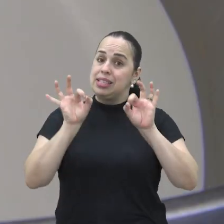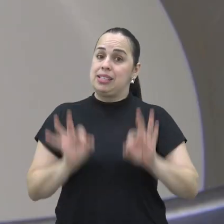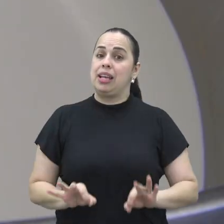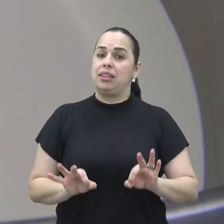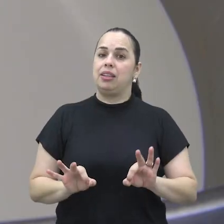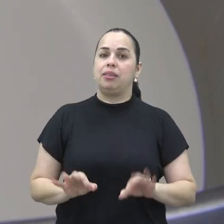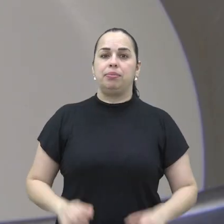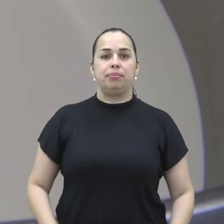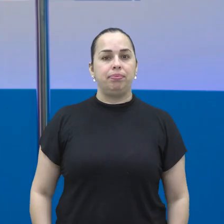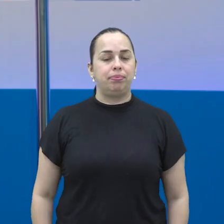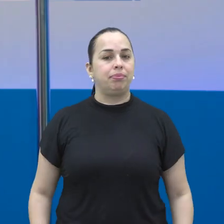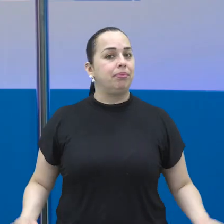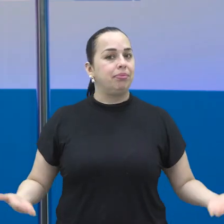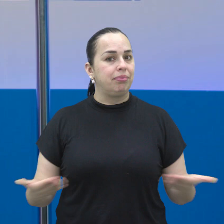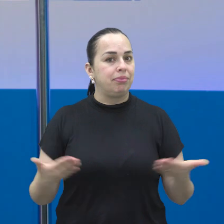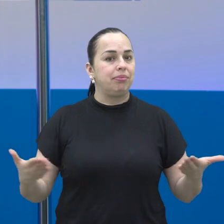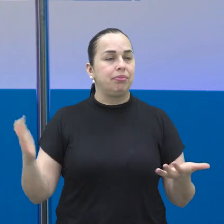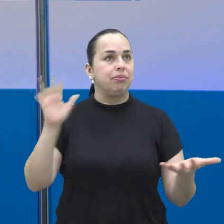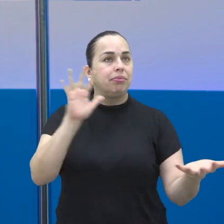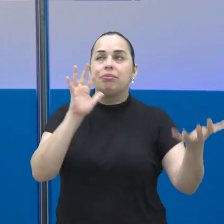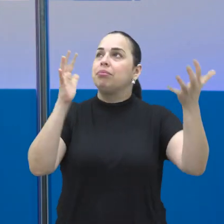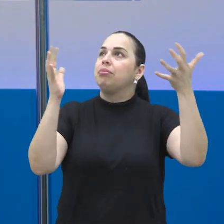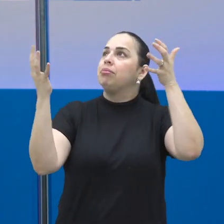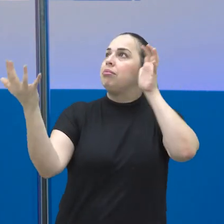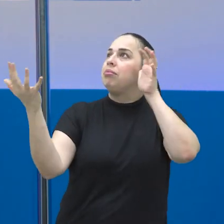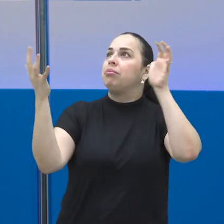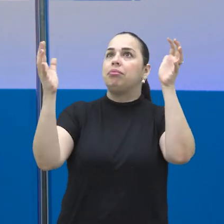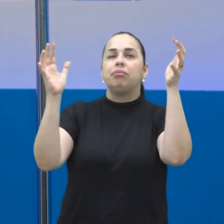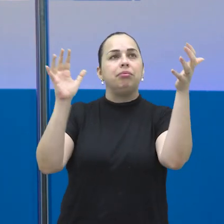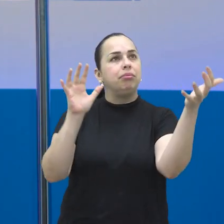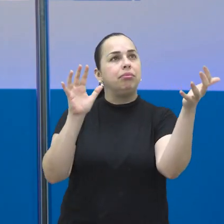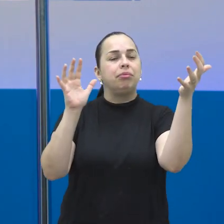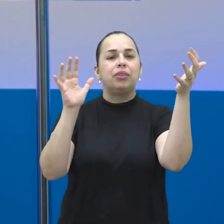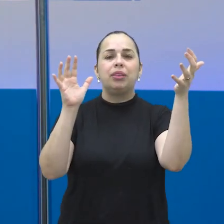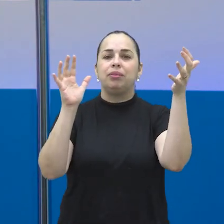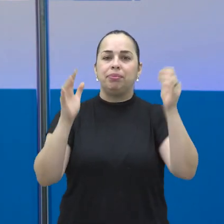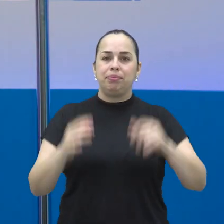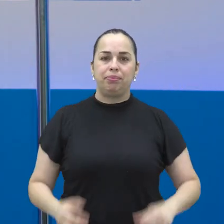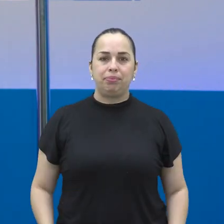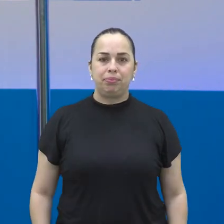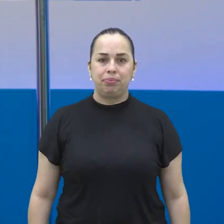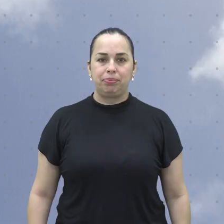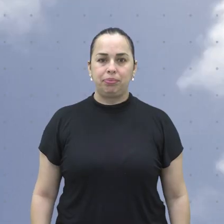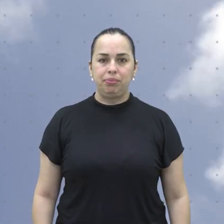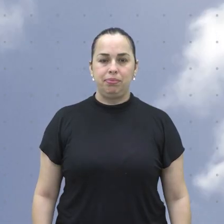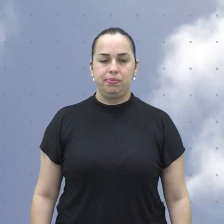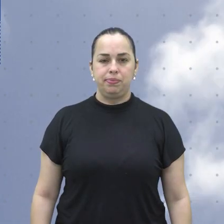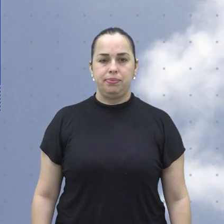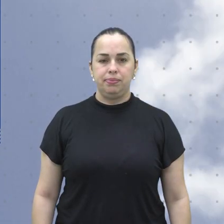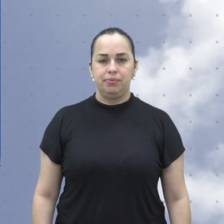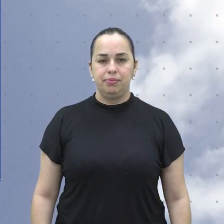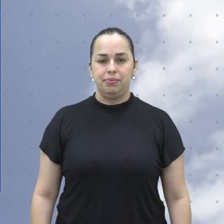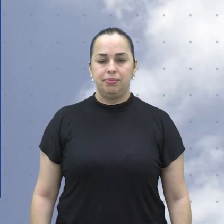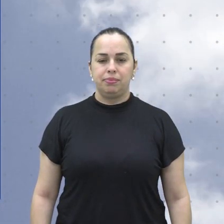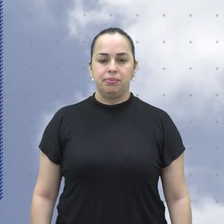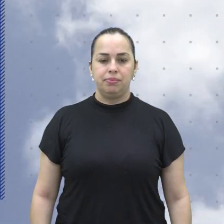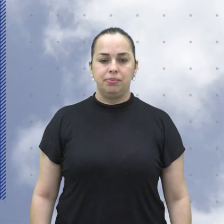e sustentável. Vamos saber como ficam as temperaturas na previsão do tempo.